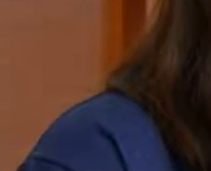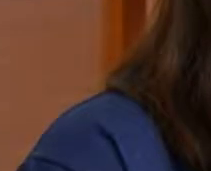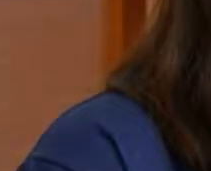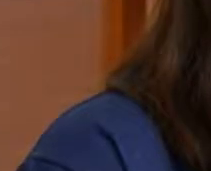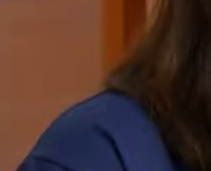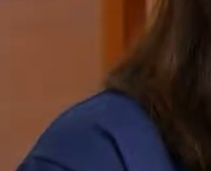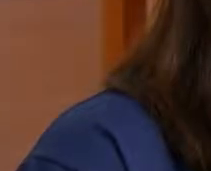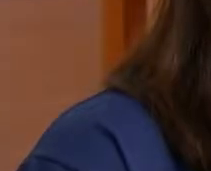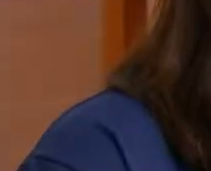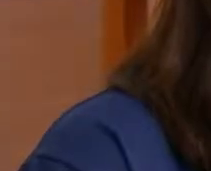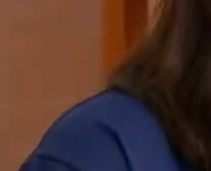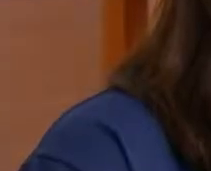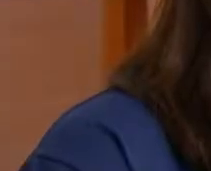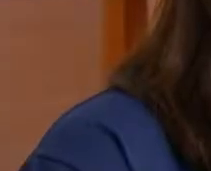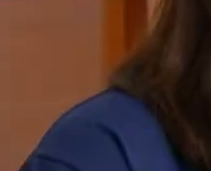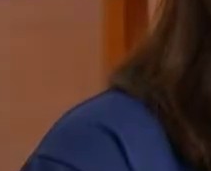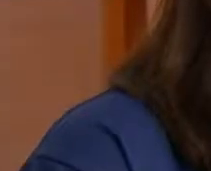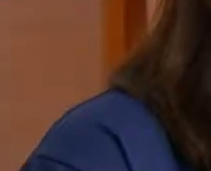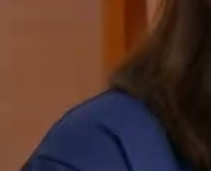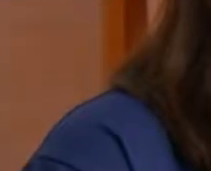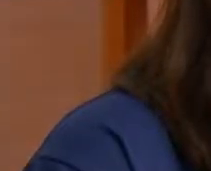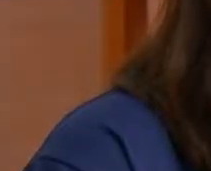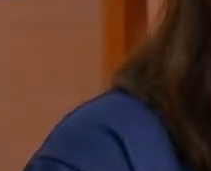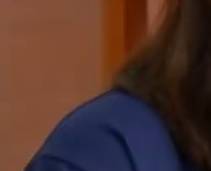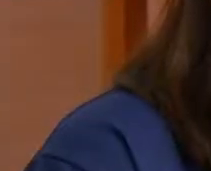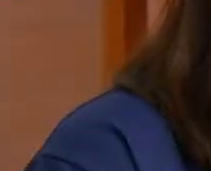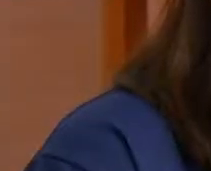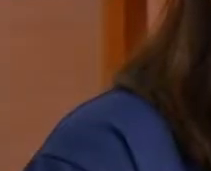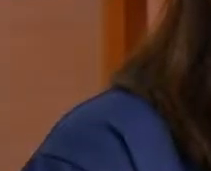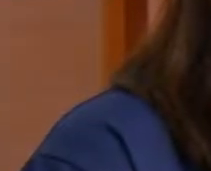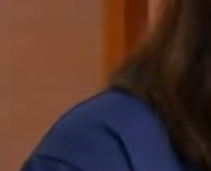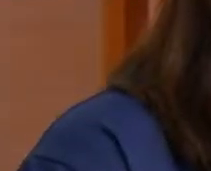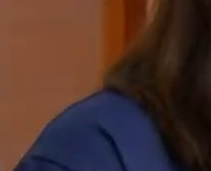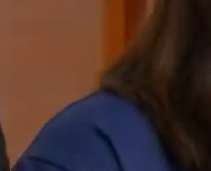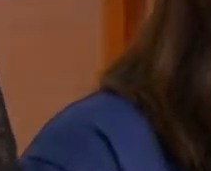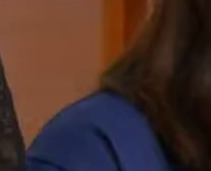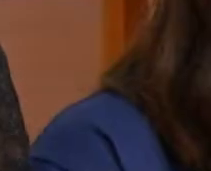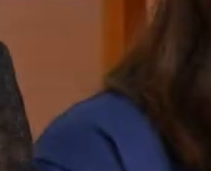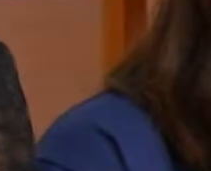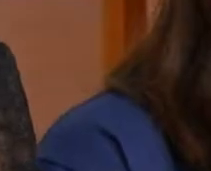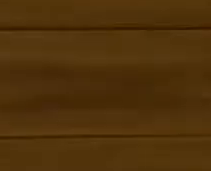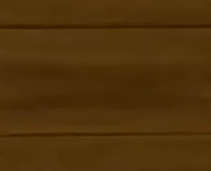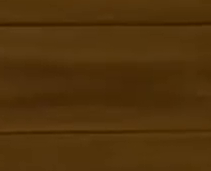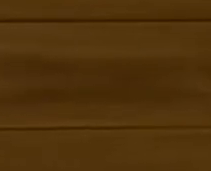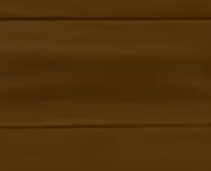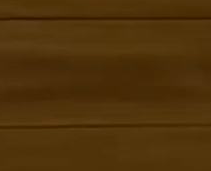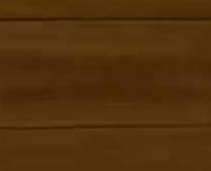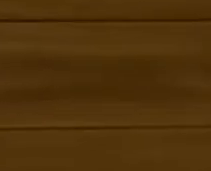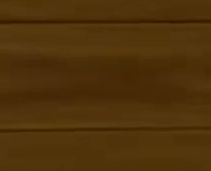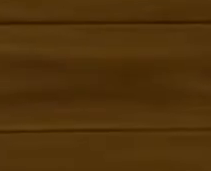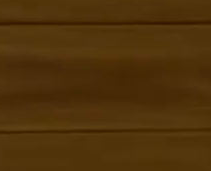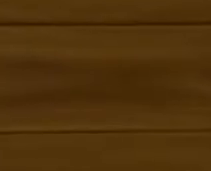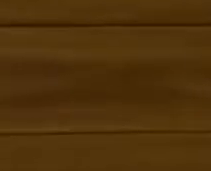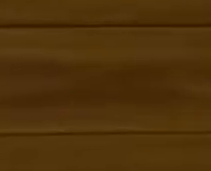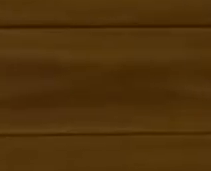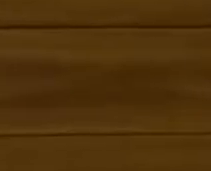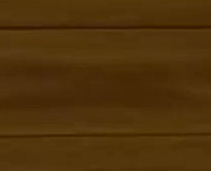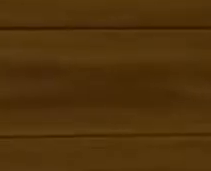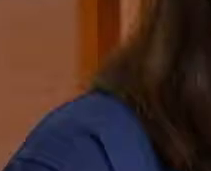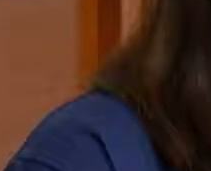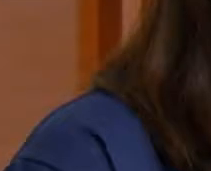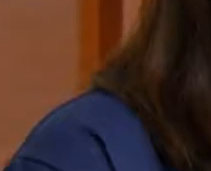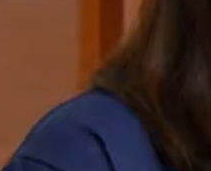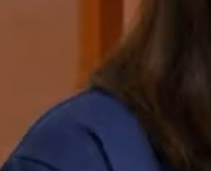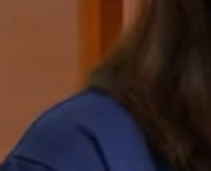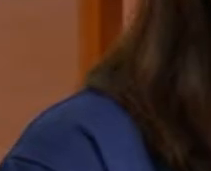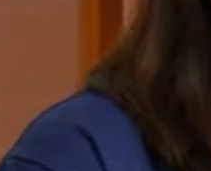nos preocupamos se eles estão se alimentando. Nós tentamos ao máximo dar um pouquinho de vida diária